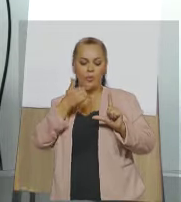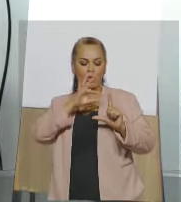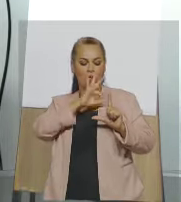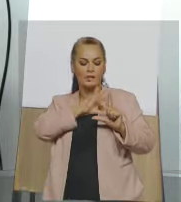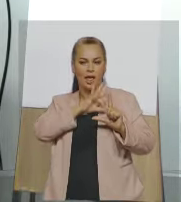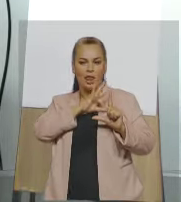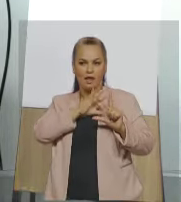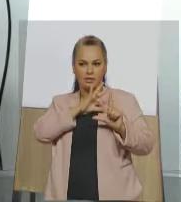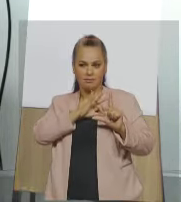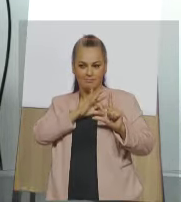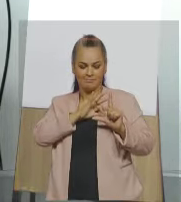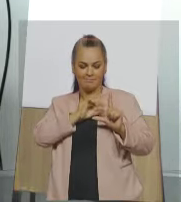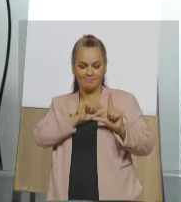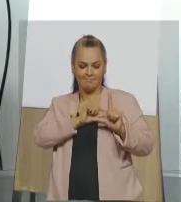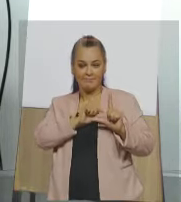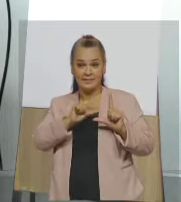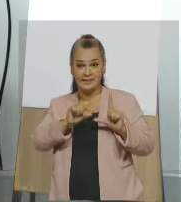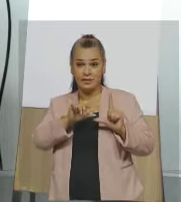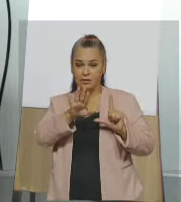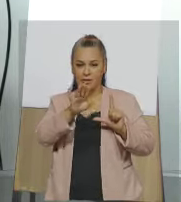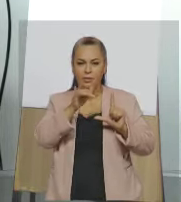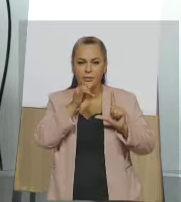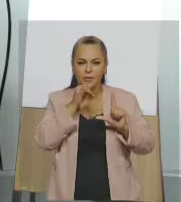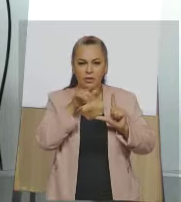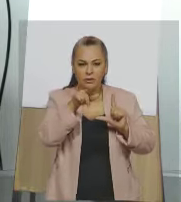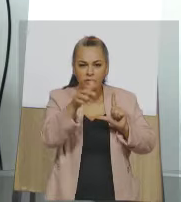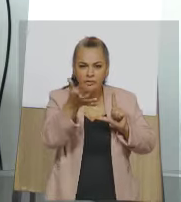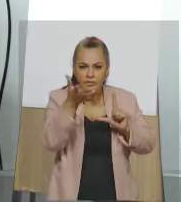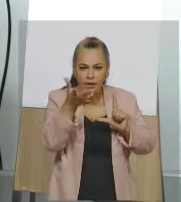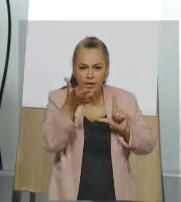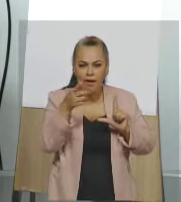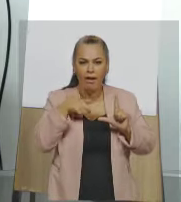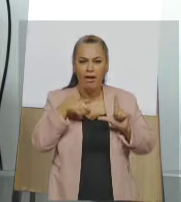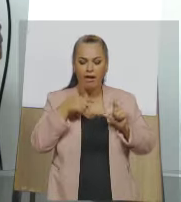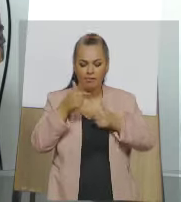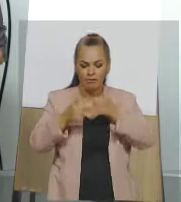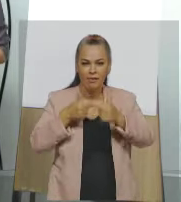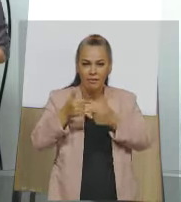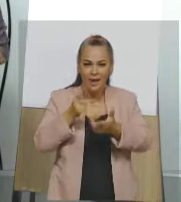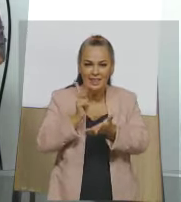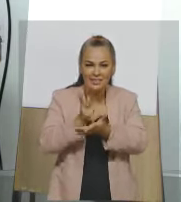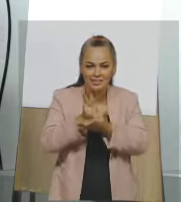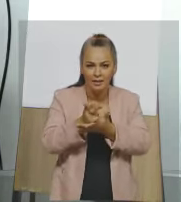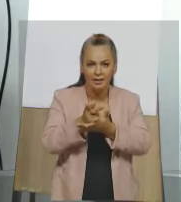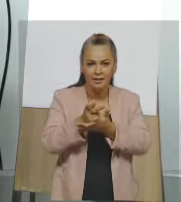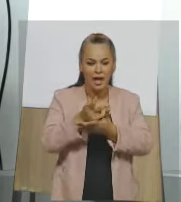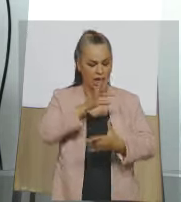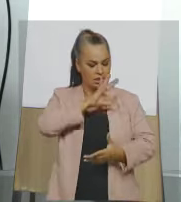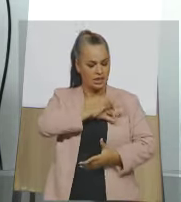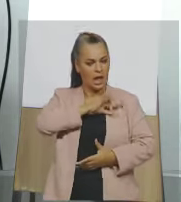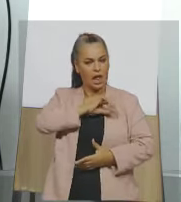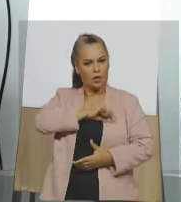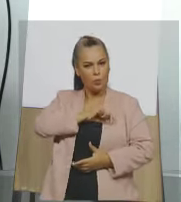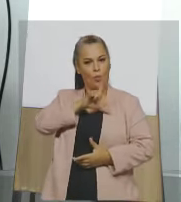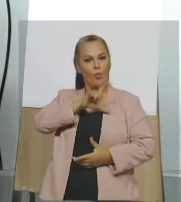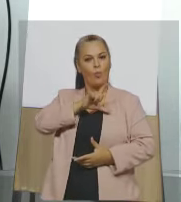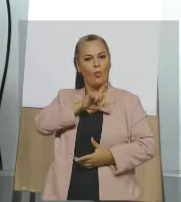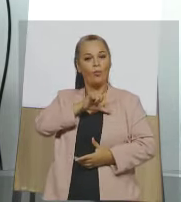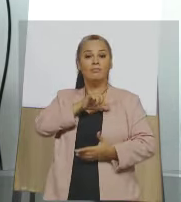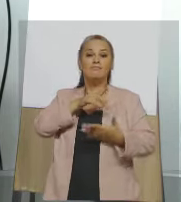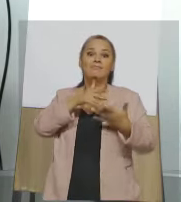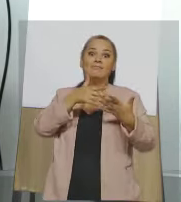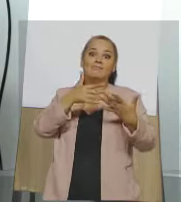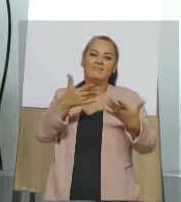ficar desempregado? Você quer ter a chance de ganhar mais? Você faz isso com mais tempo de estudos.